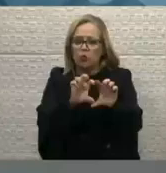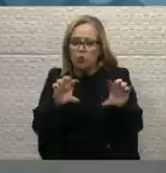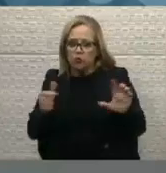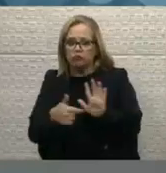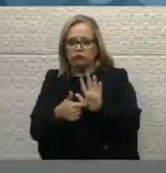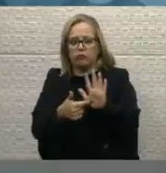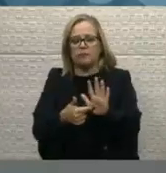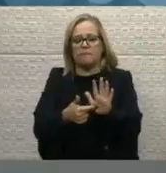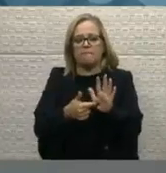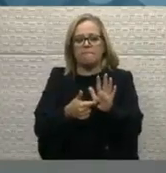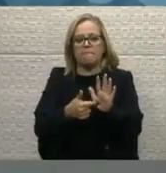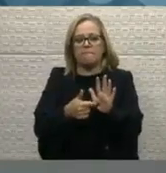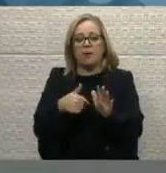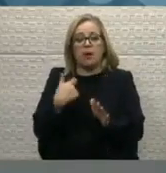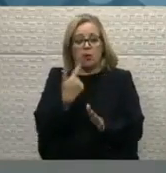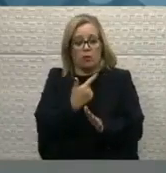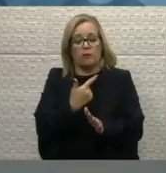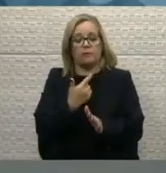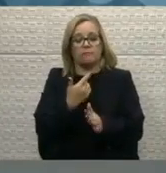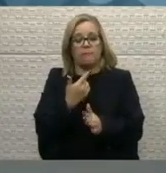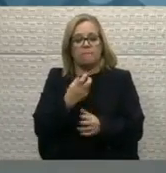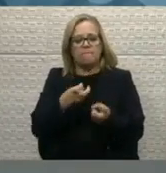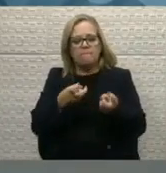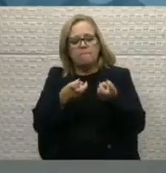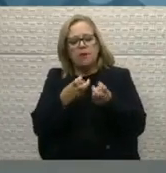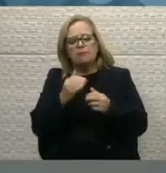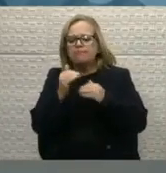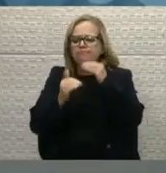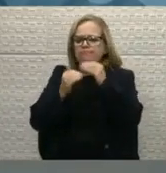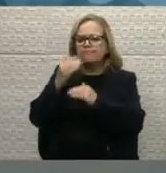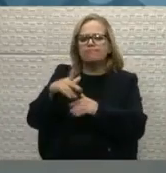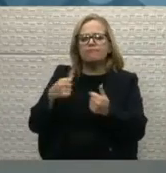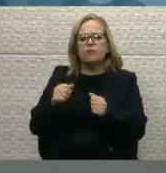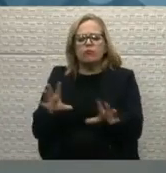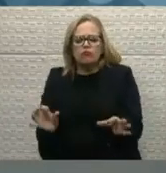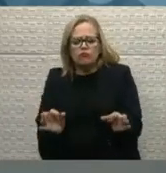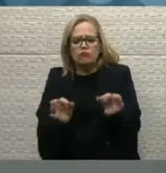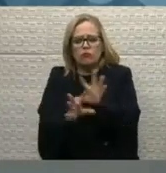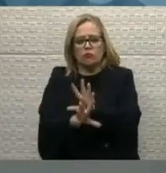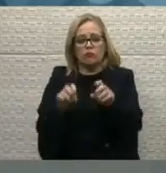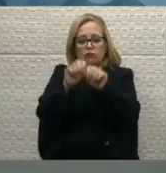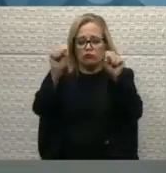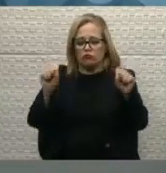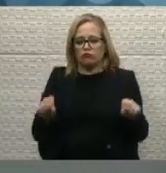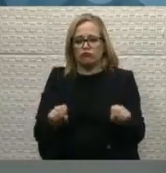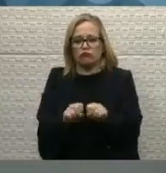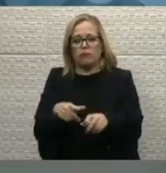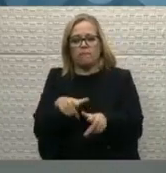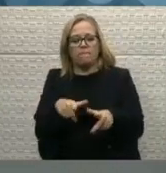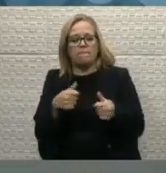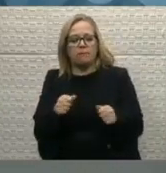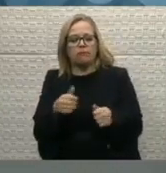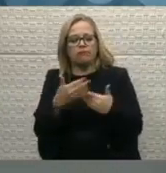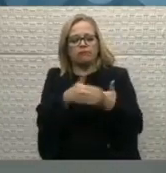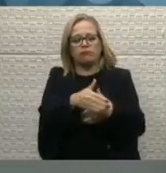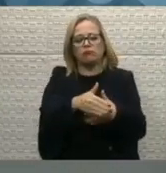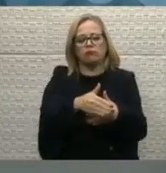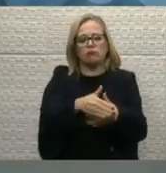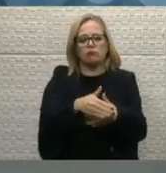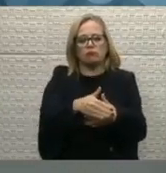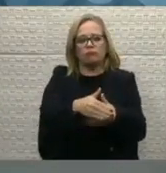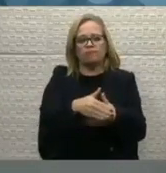expressão. E nós vimos que nesse processo eu preciso resolver um sistema. Então, eu preciso avaliar cada uma